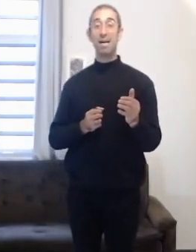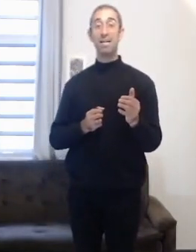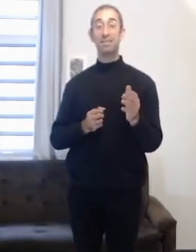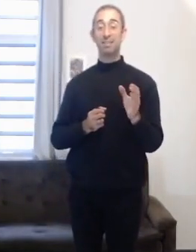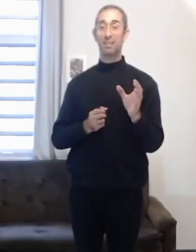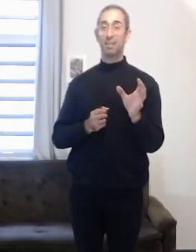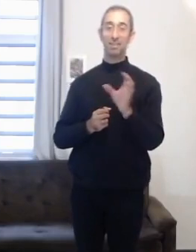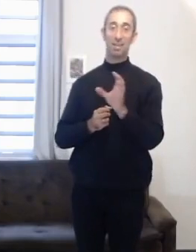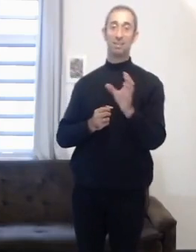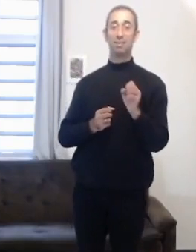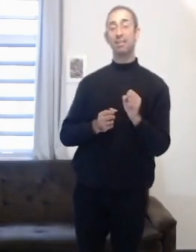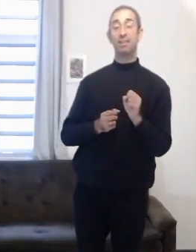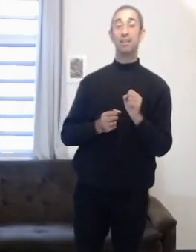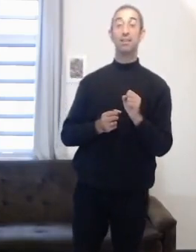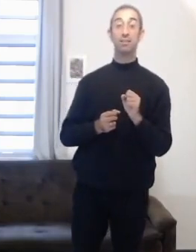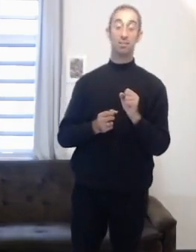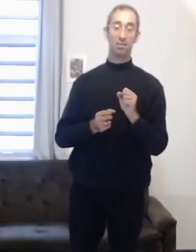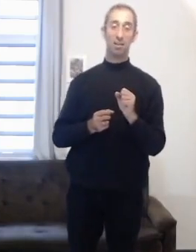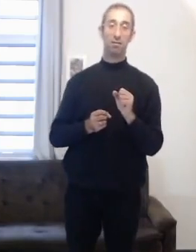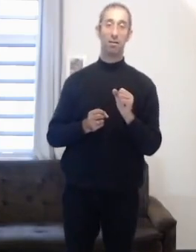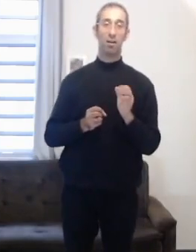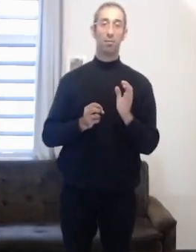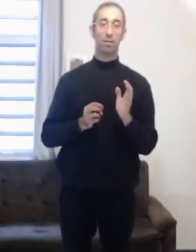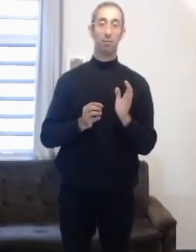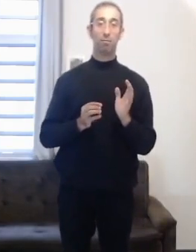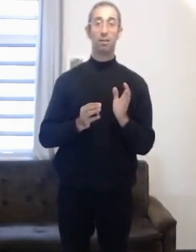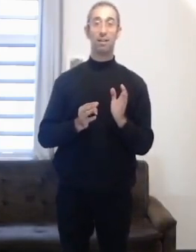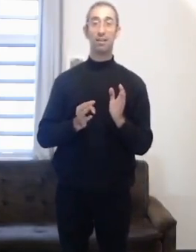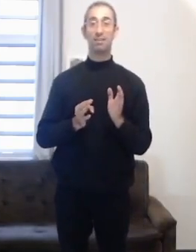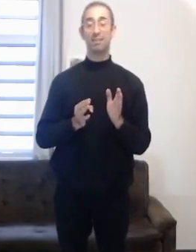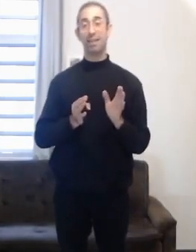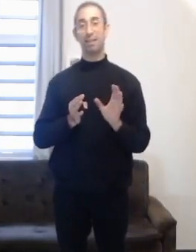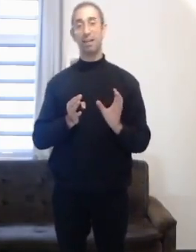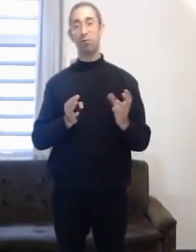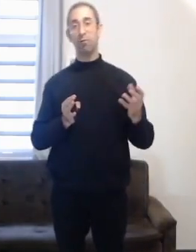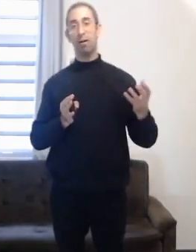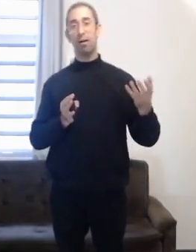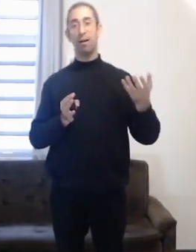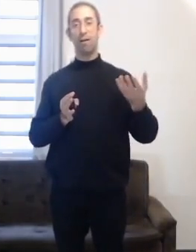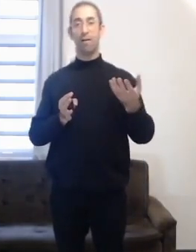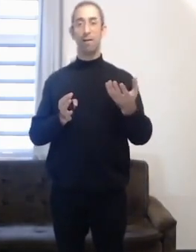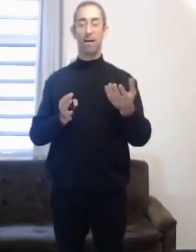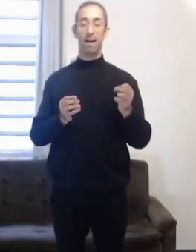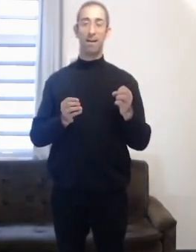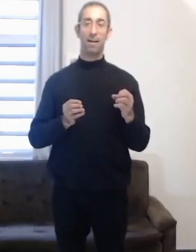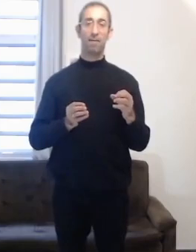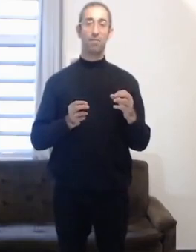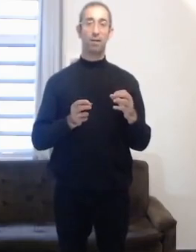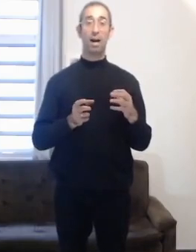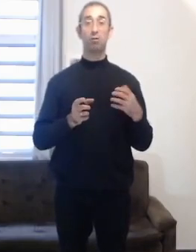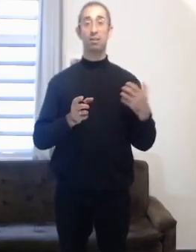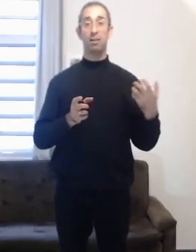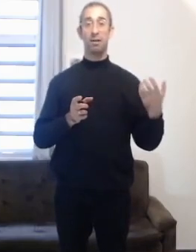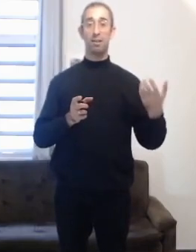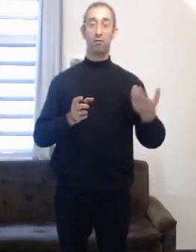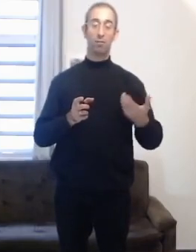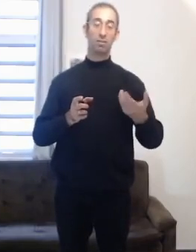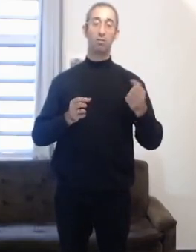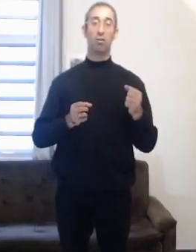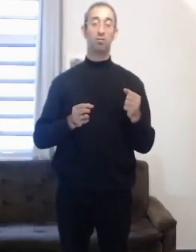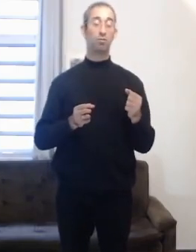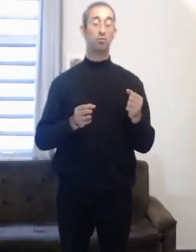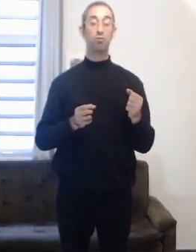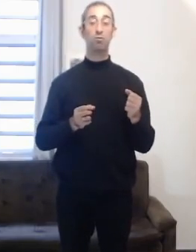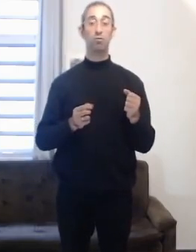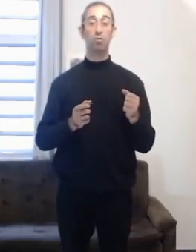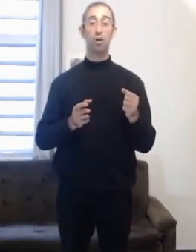conclusão, mas ainda tem certas incertezas, né? Por exemplo, poderia ser que tal causa também está